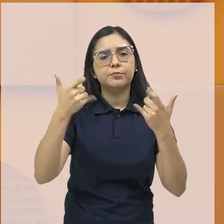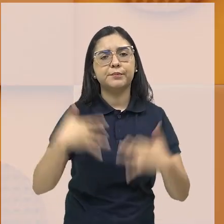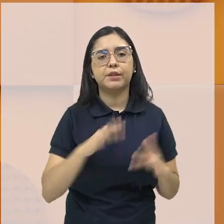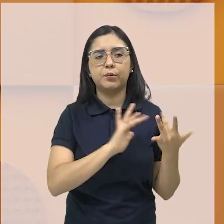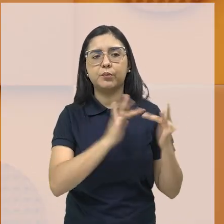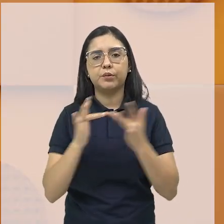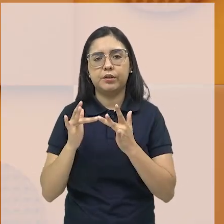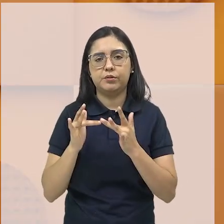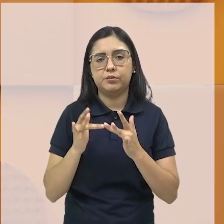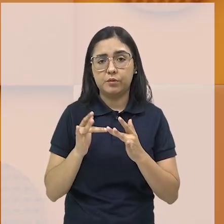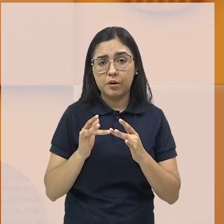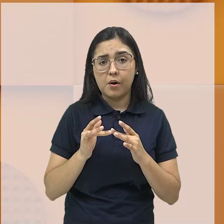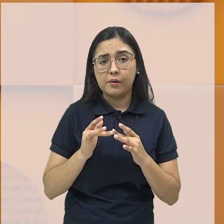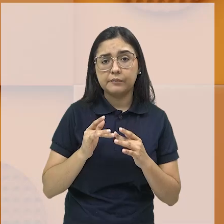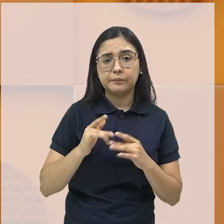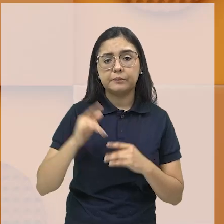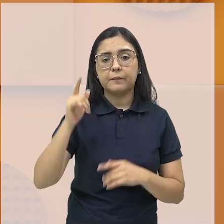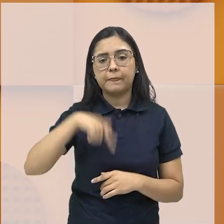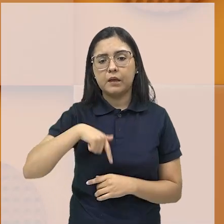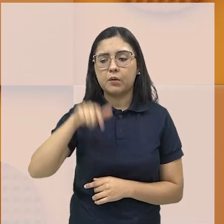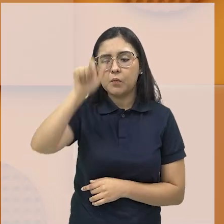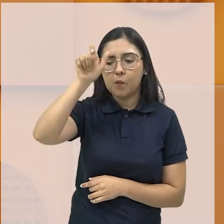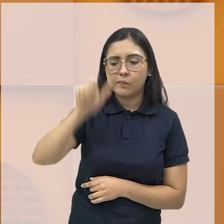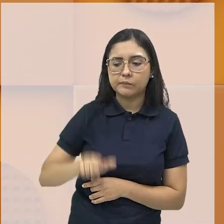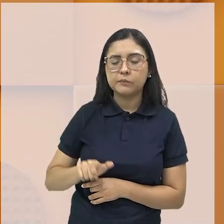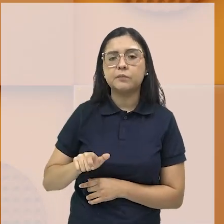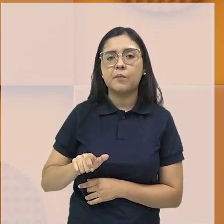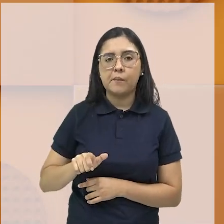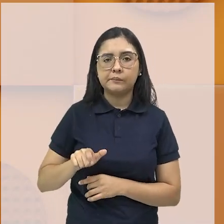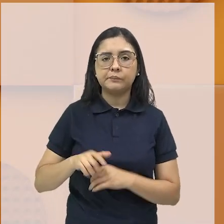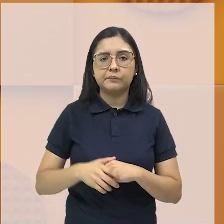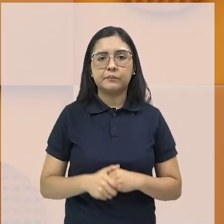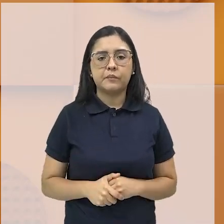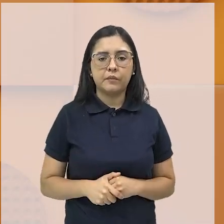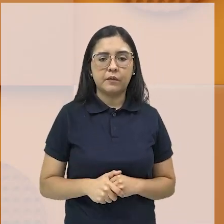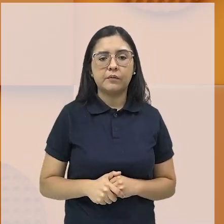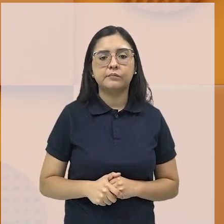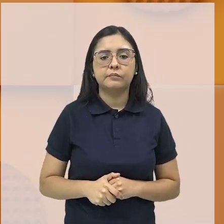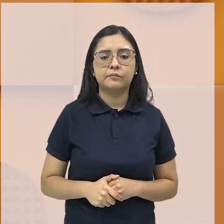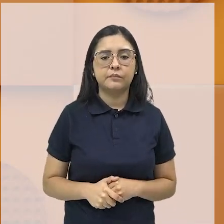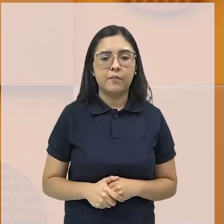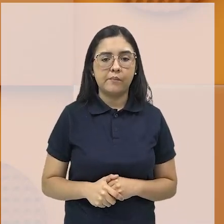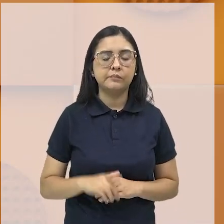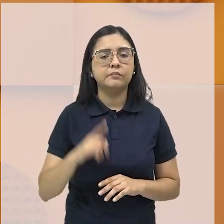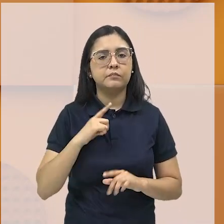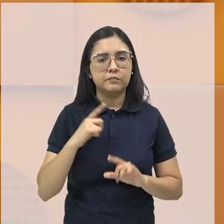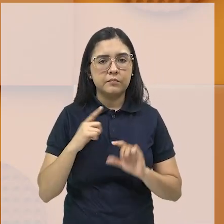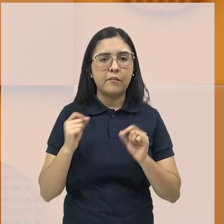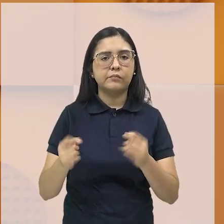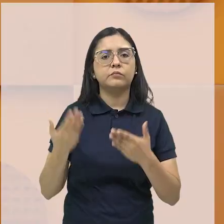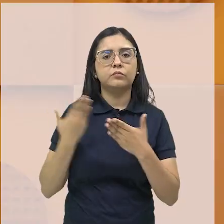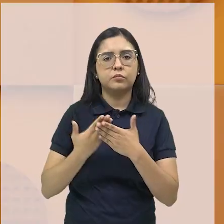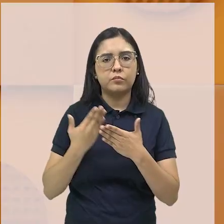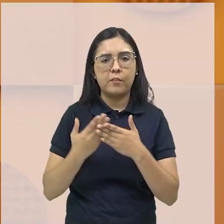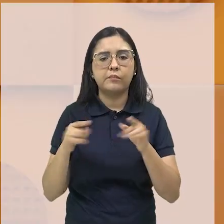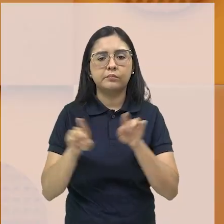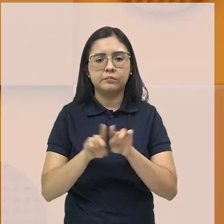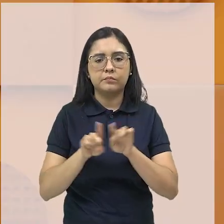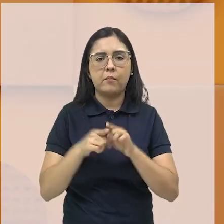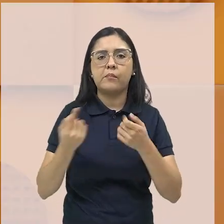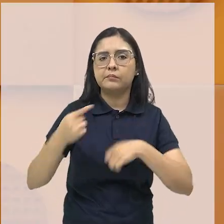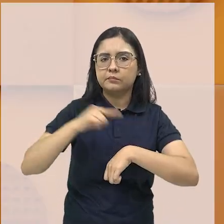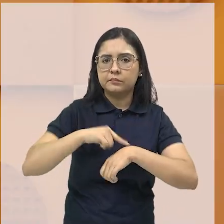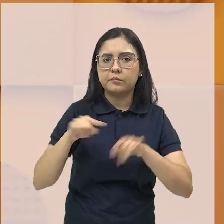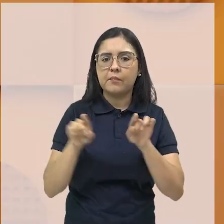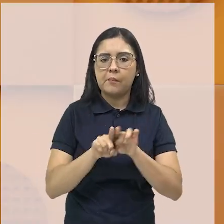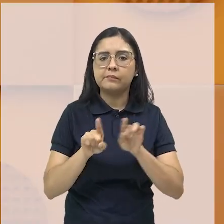estamos falando, né, de um homem fruto do seu meio, com aquele seu nível de estudo, fruto do seu tempo,